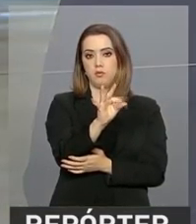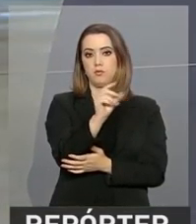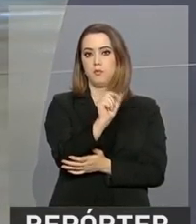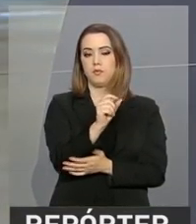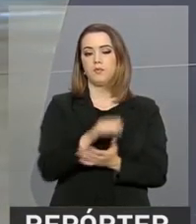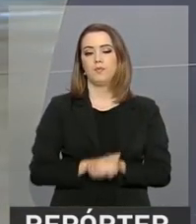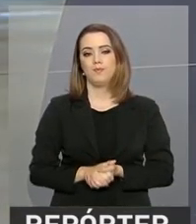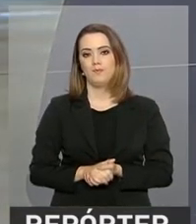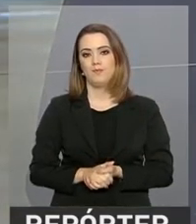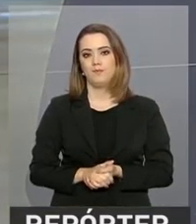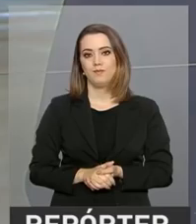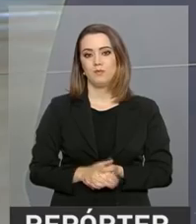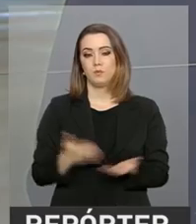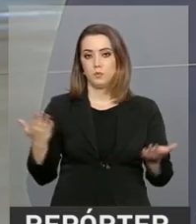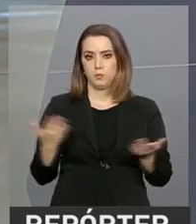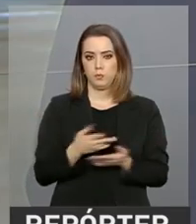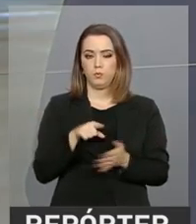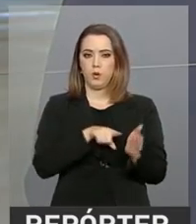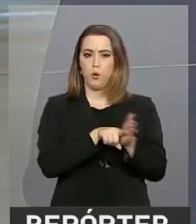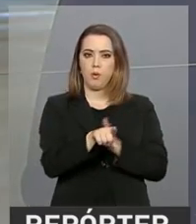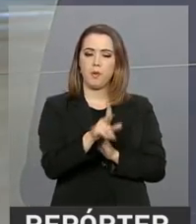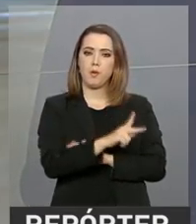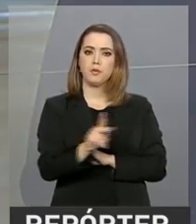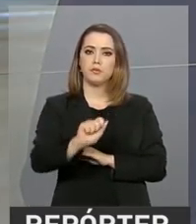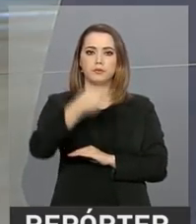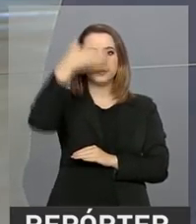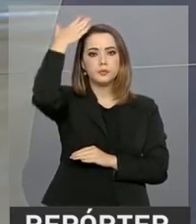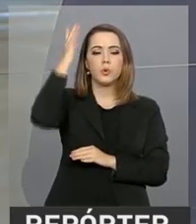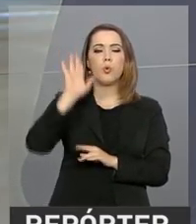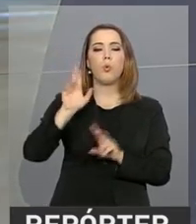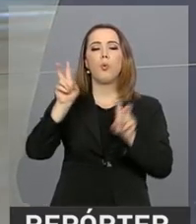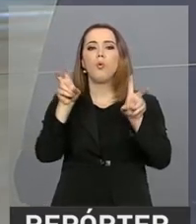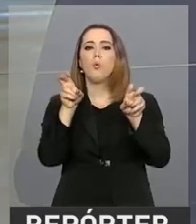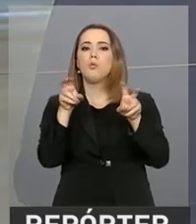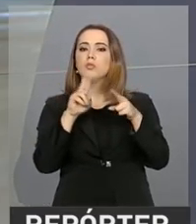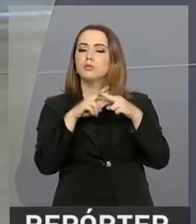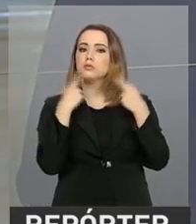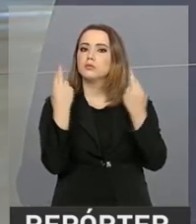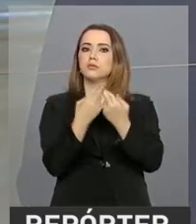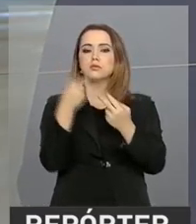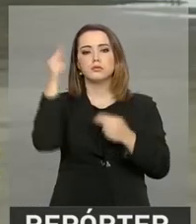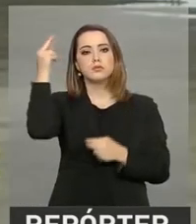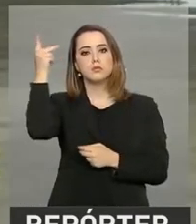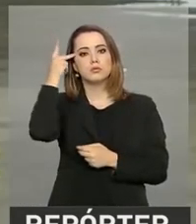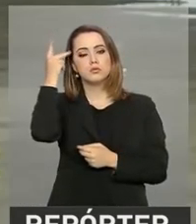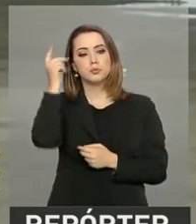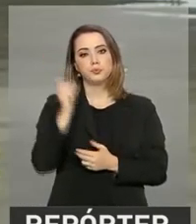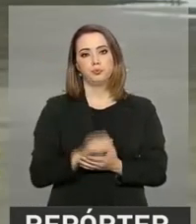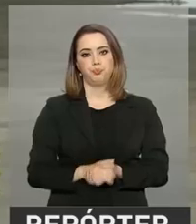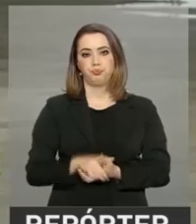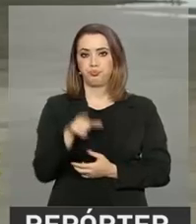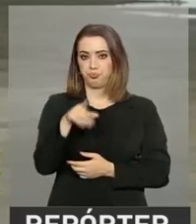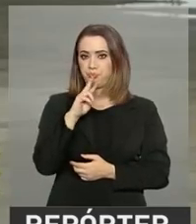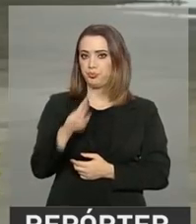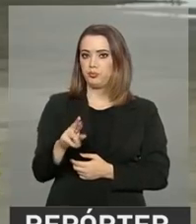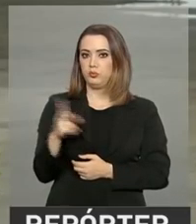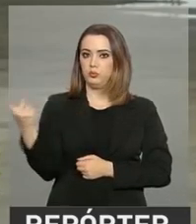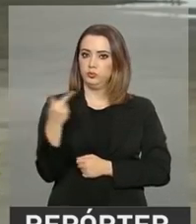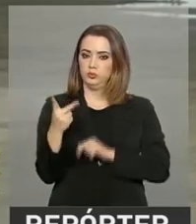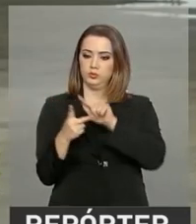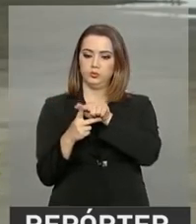em exercício Michel Temer está em São Paulo para uma reunião Qual que é o tema desse encontro olha Renata são dois temas principais deste